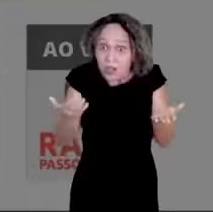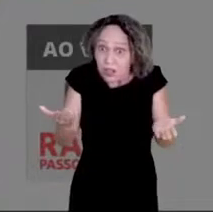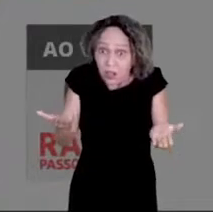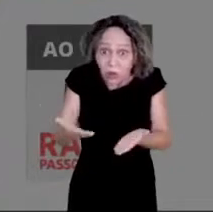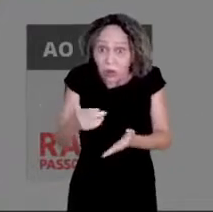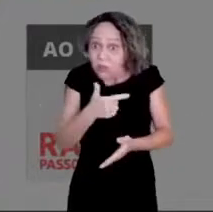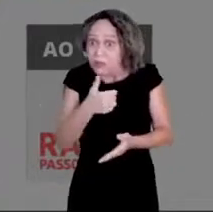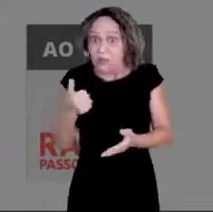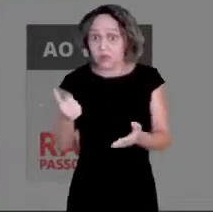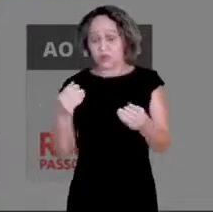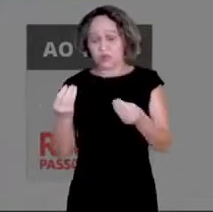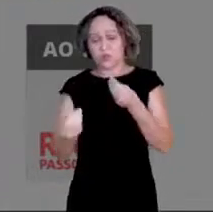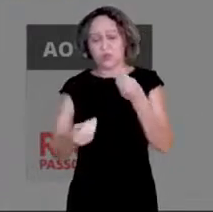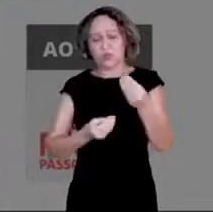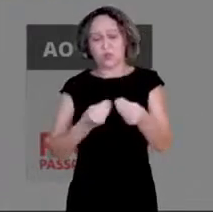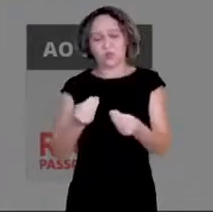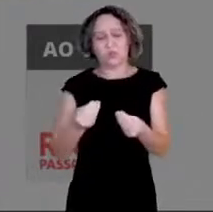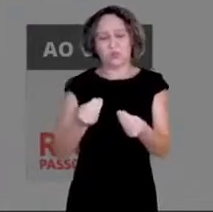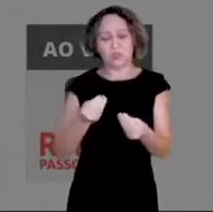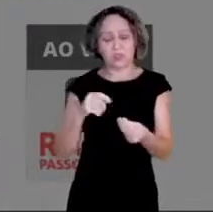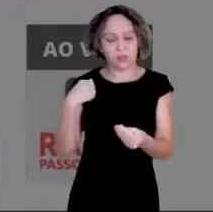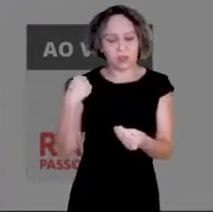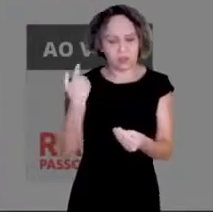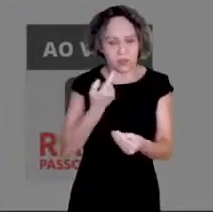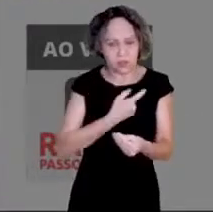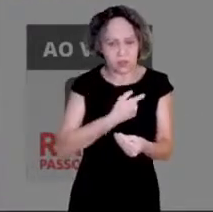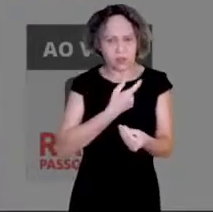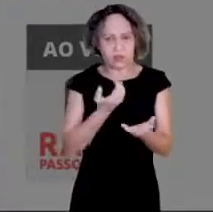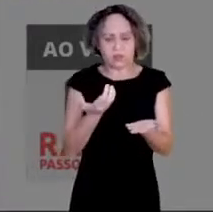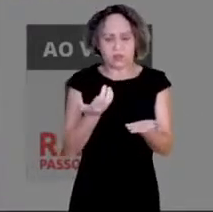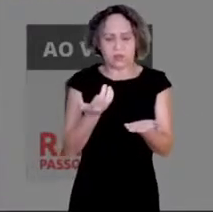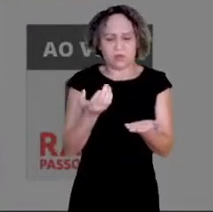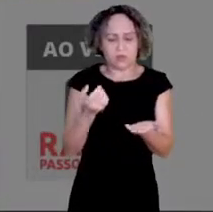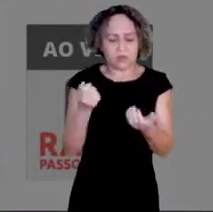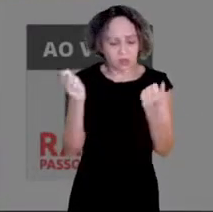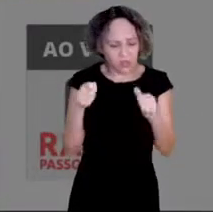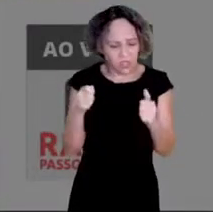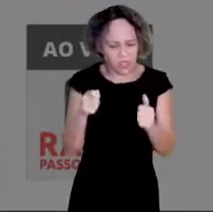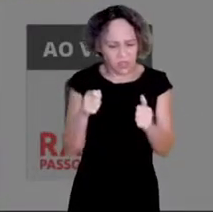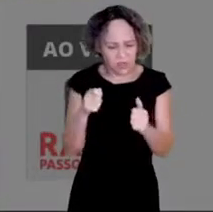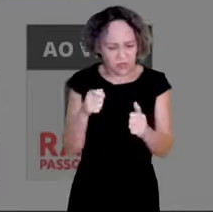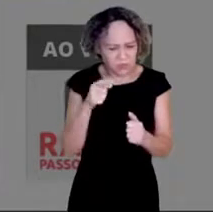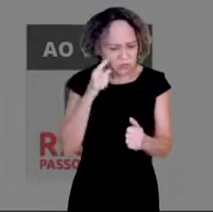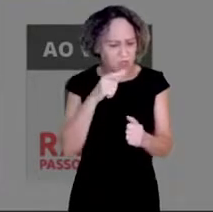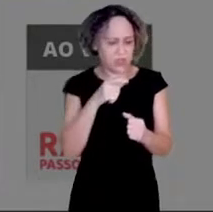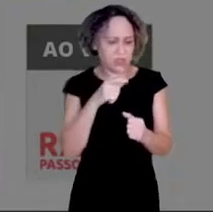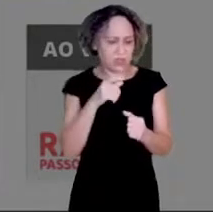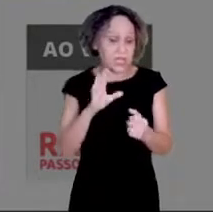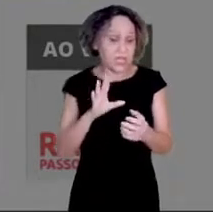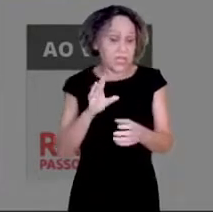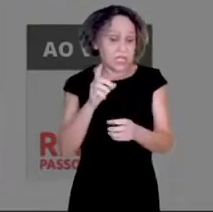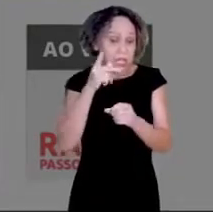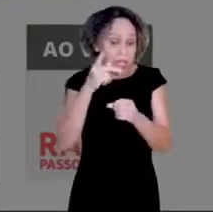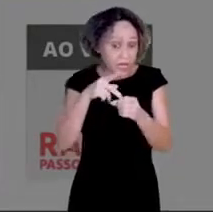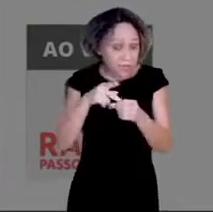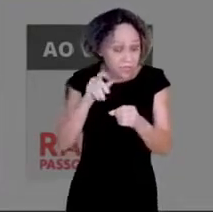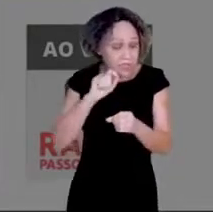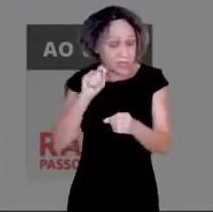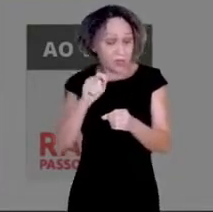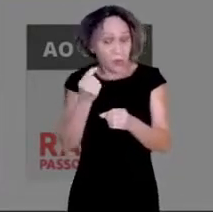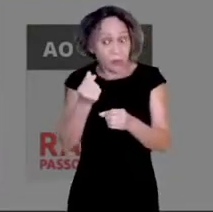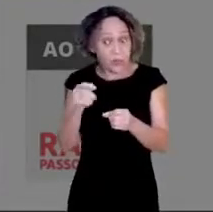e tanta gente passando necessidade e passando fome mesmo, nós percebemos, e aí com essa política